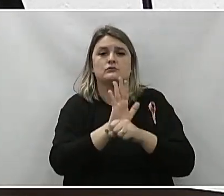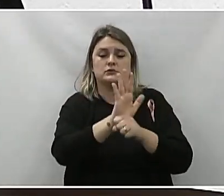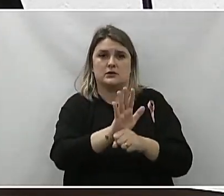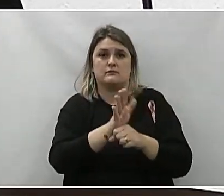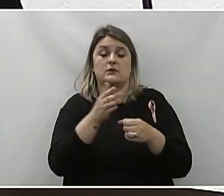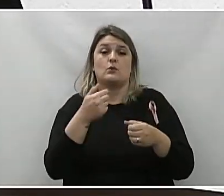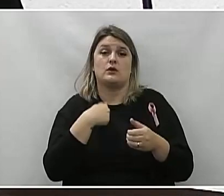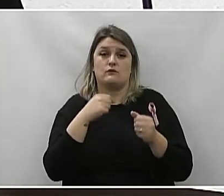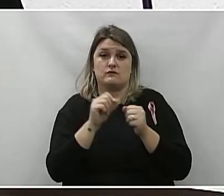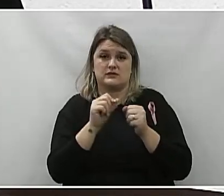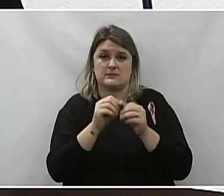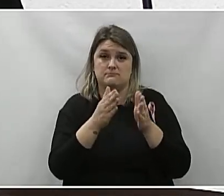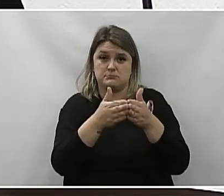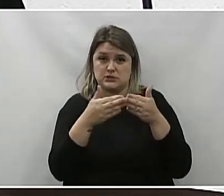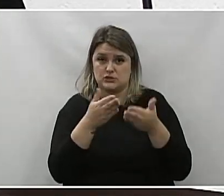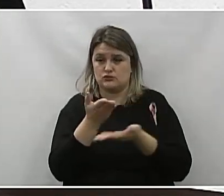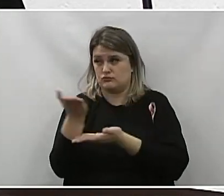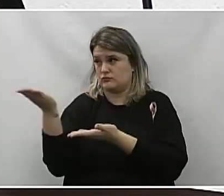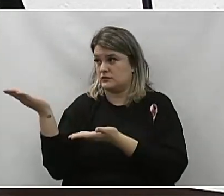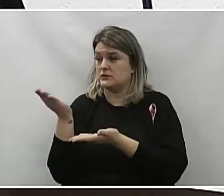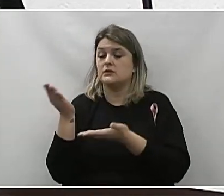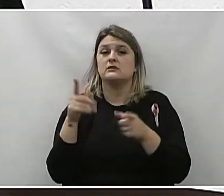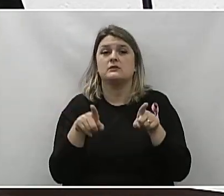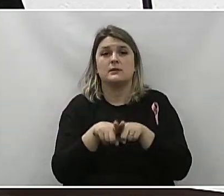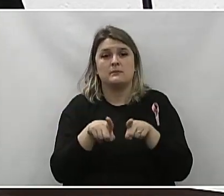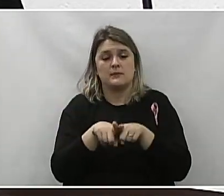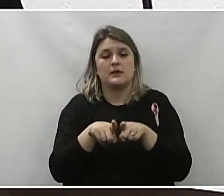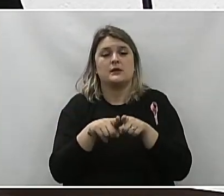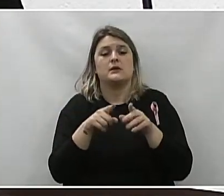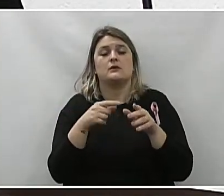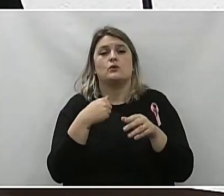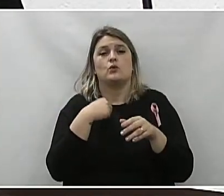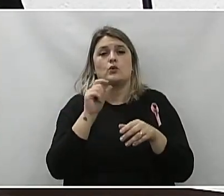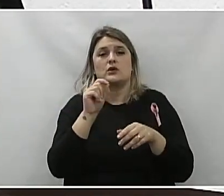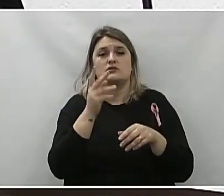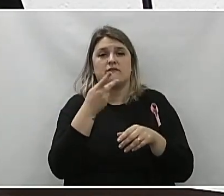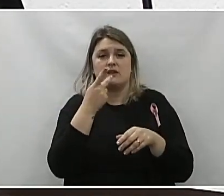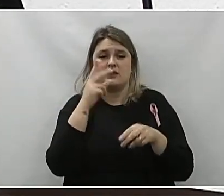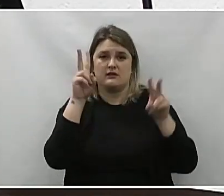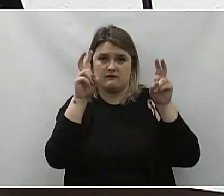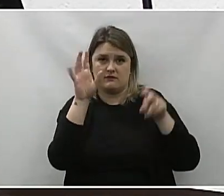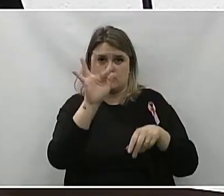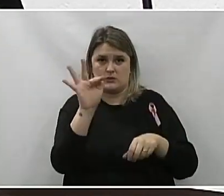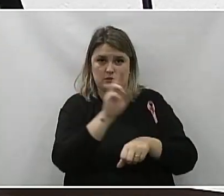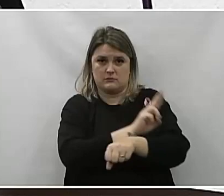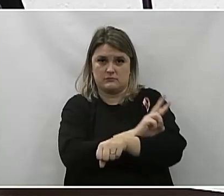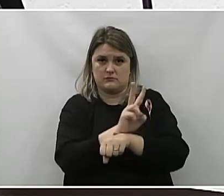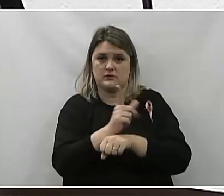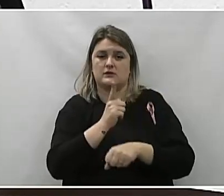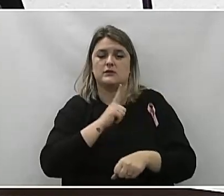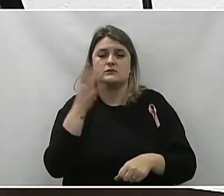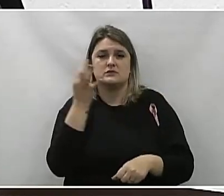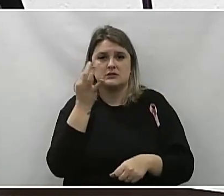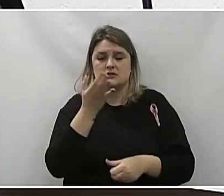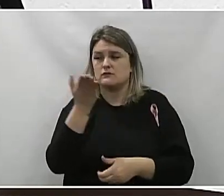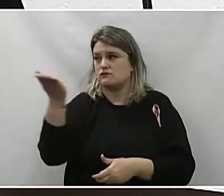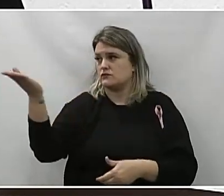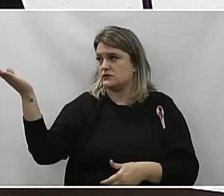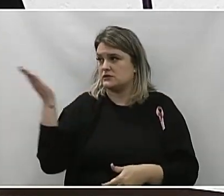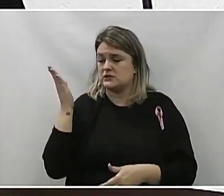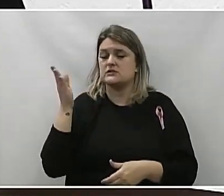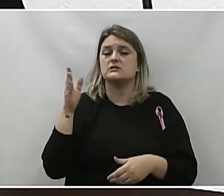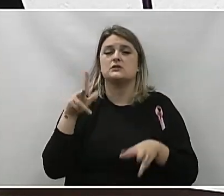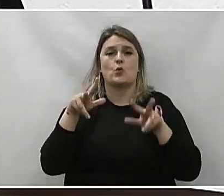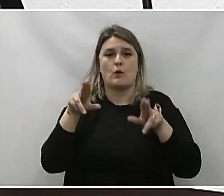hoje o meu pedido para vocês também as colocações e tenho certeza que vocês como legisladores